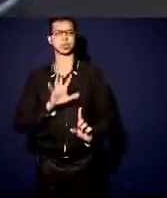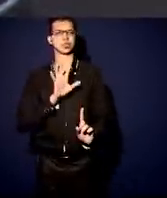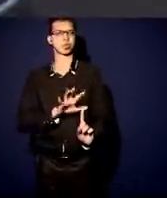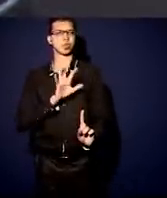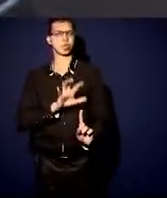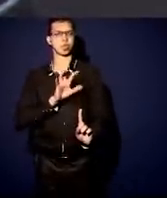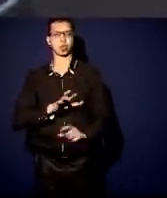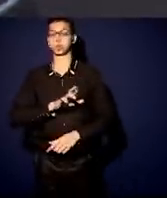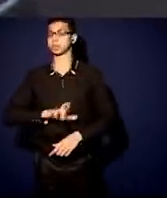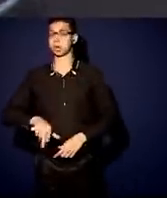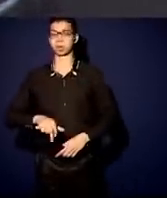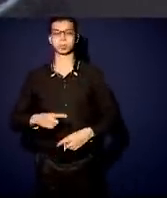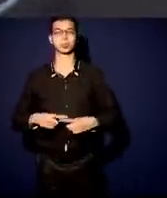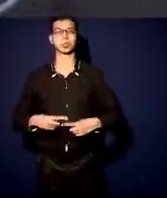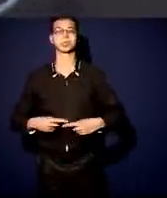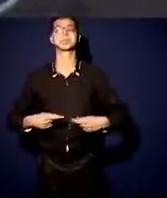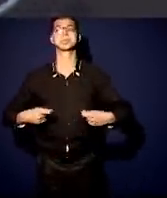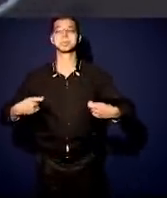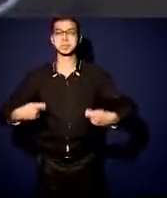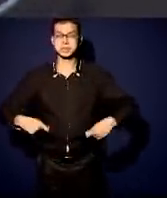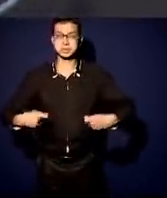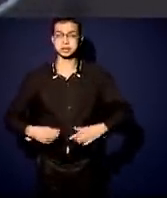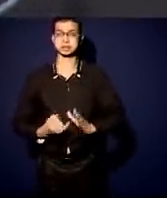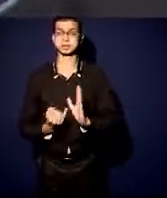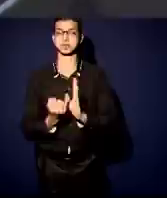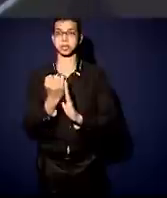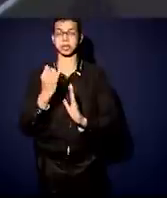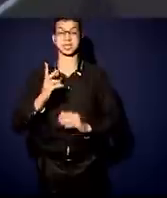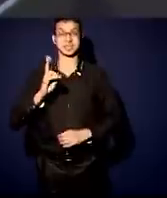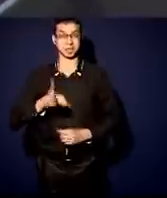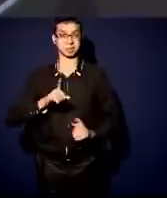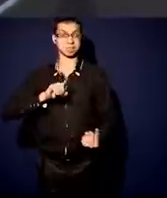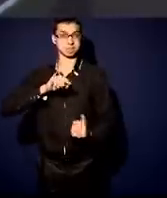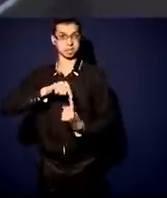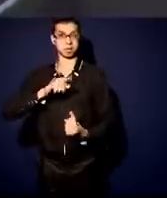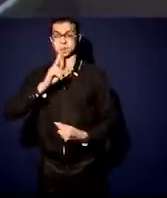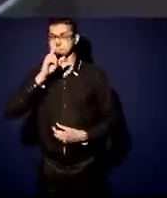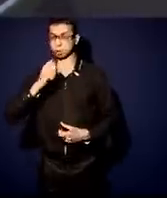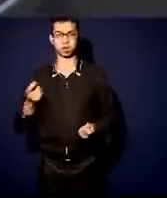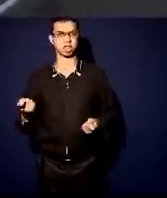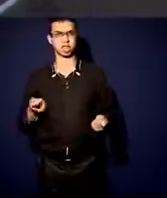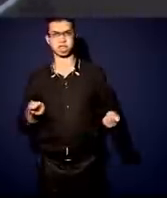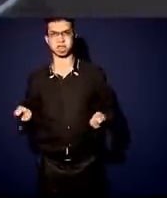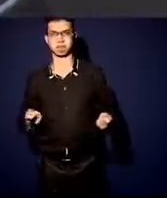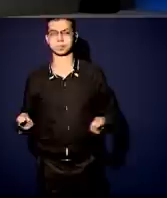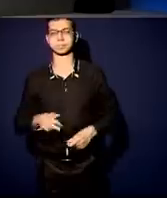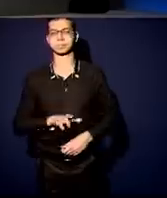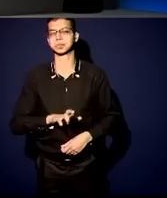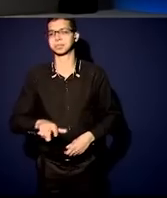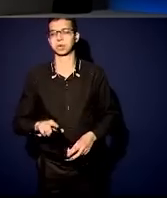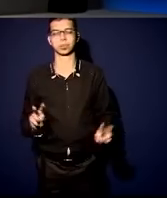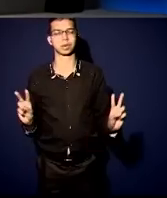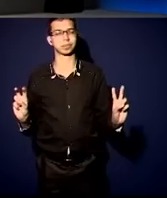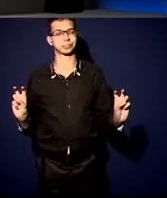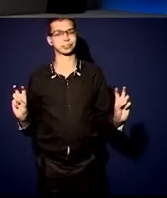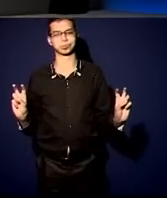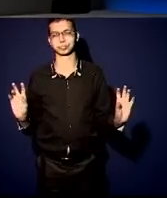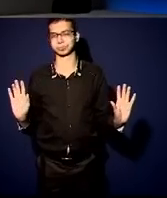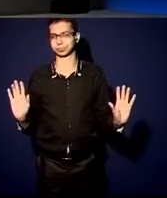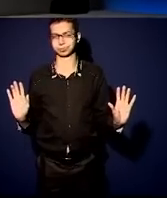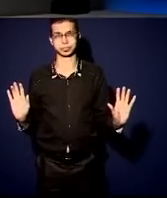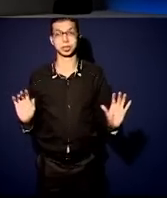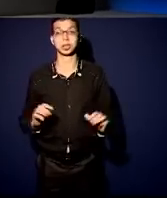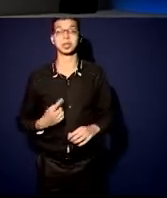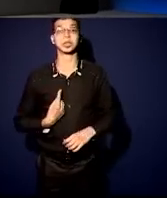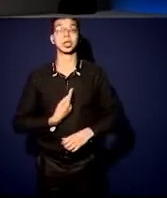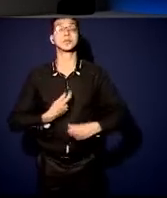Qualquer Custo a gente deveria ter a inflação sempre na meta não é não é isso não é disso que se trata Então a gente tem que levar em consideração os